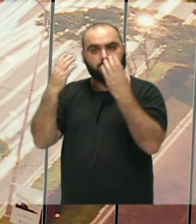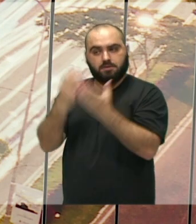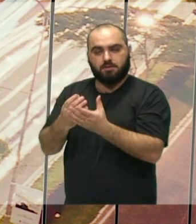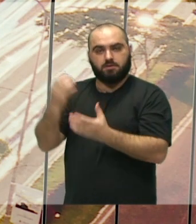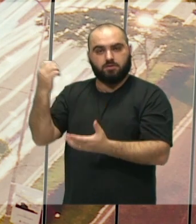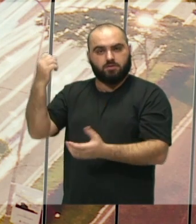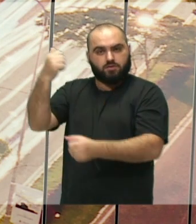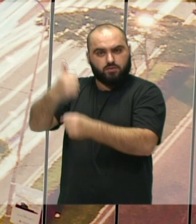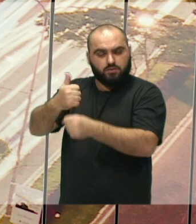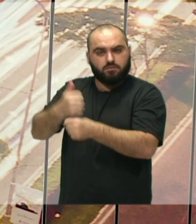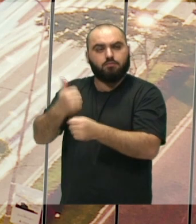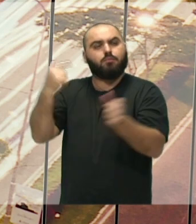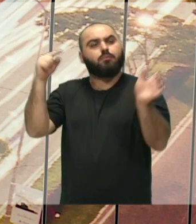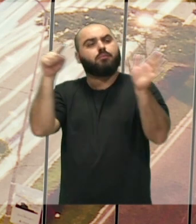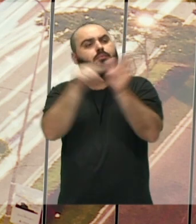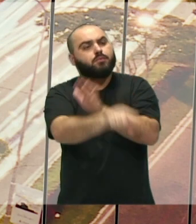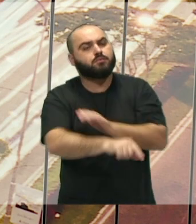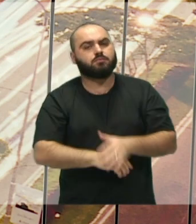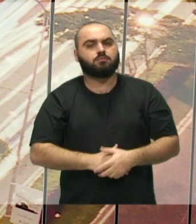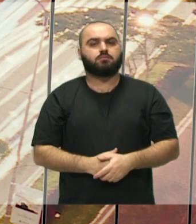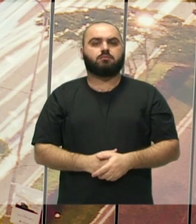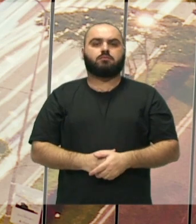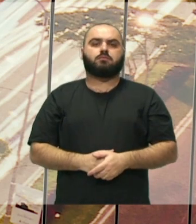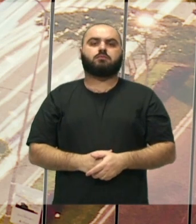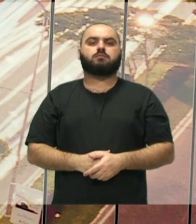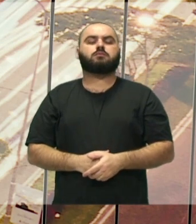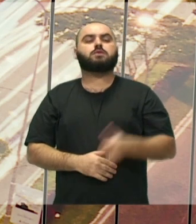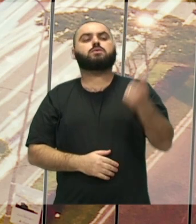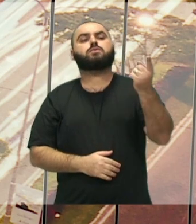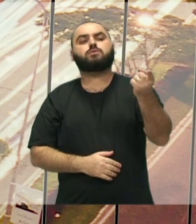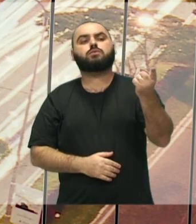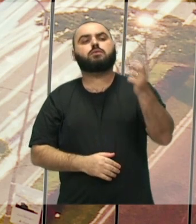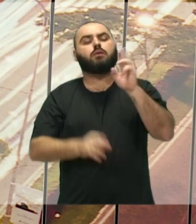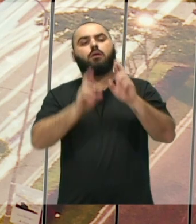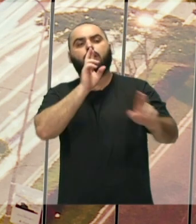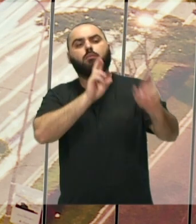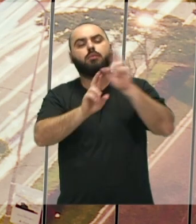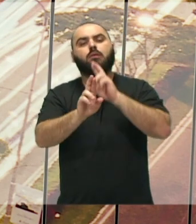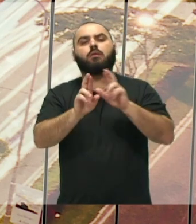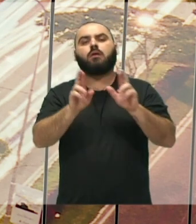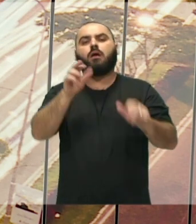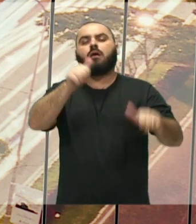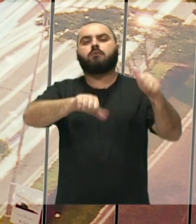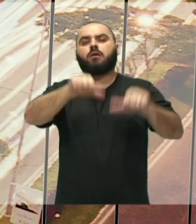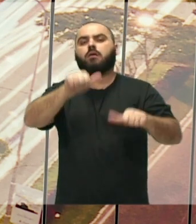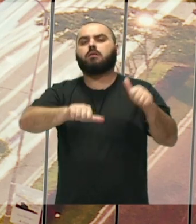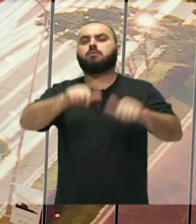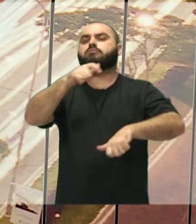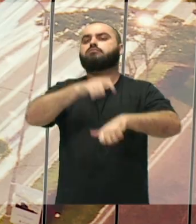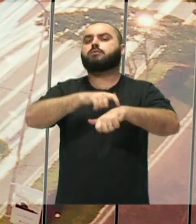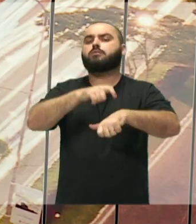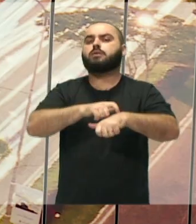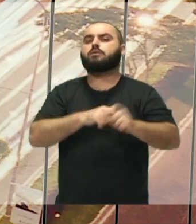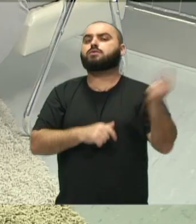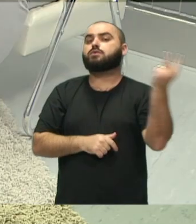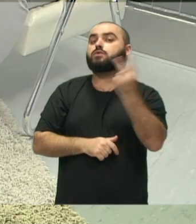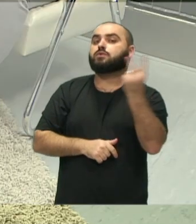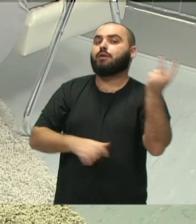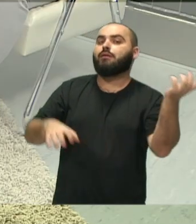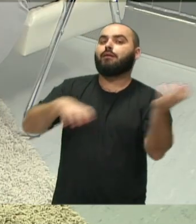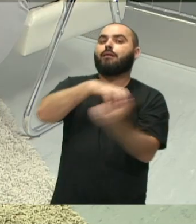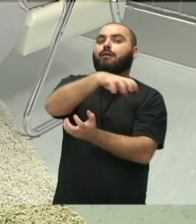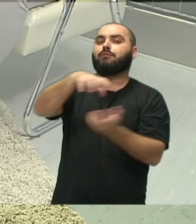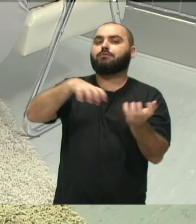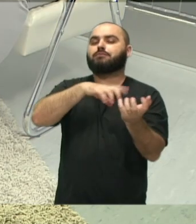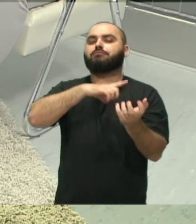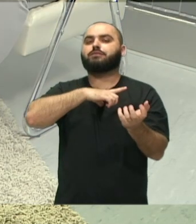comunidade-diretora, eu pergunto para o senhor qual a sua avaliação da resolução de momento dos 2 movimentos de